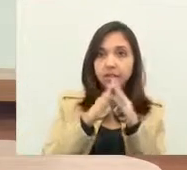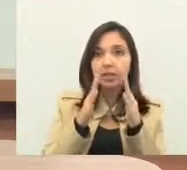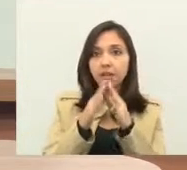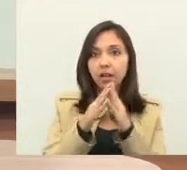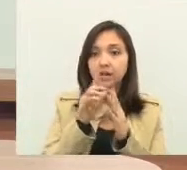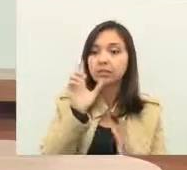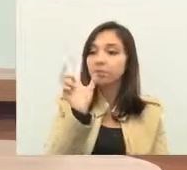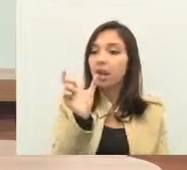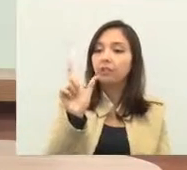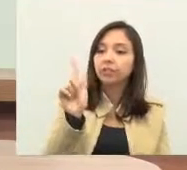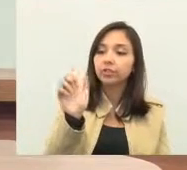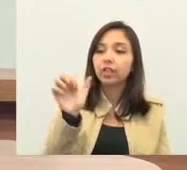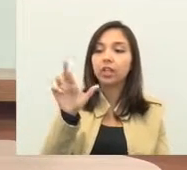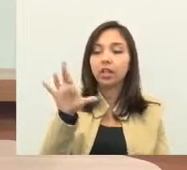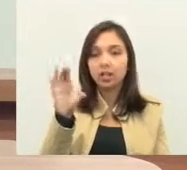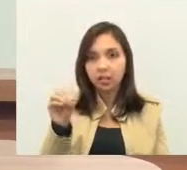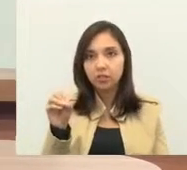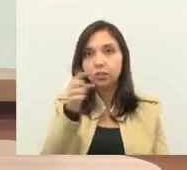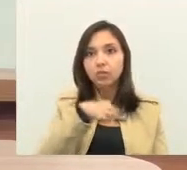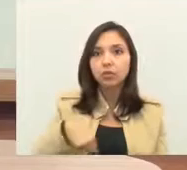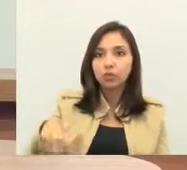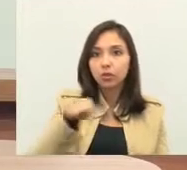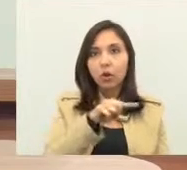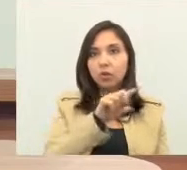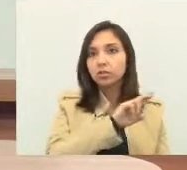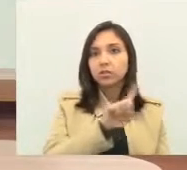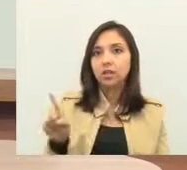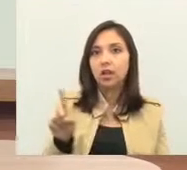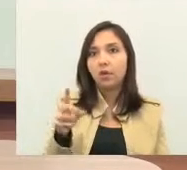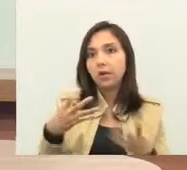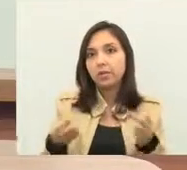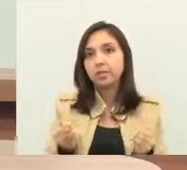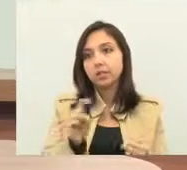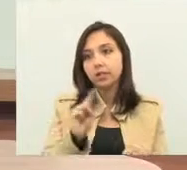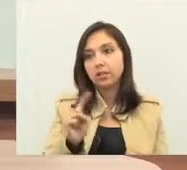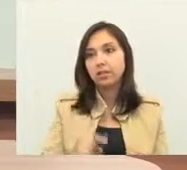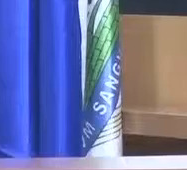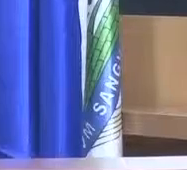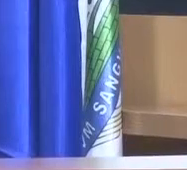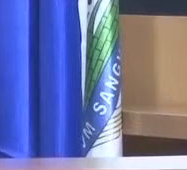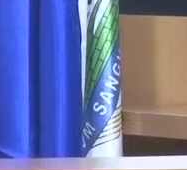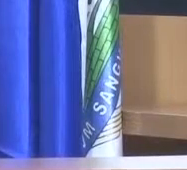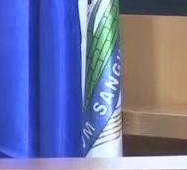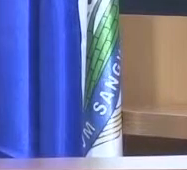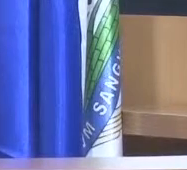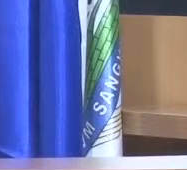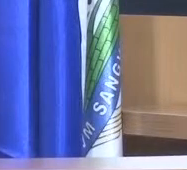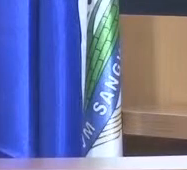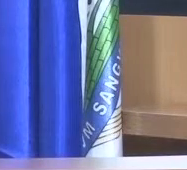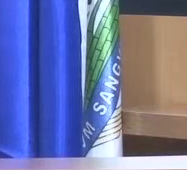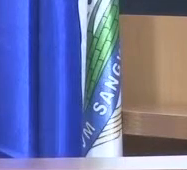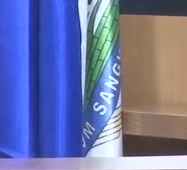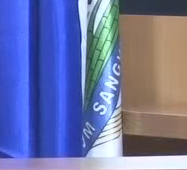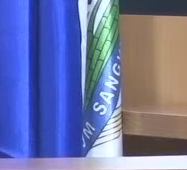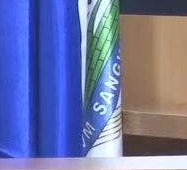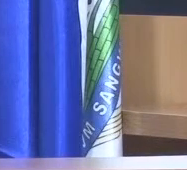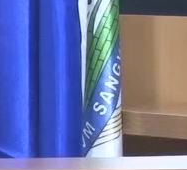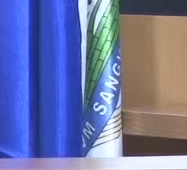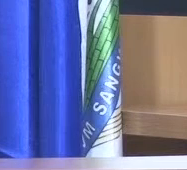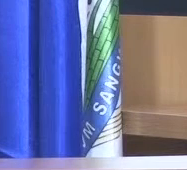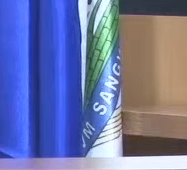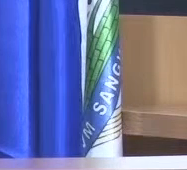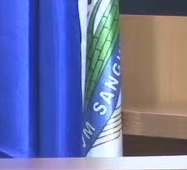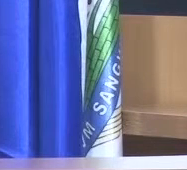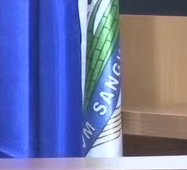termo gênero, a nossa posição é não. Não diga que não avisamos. A petista professora Marisa de